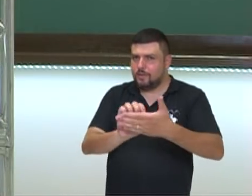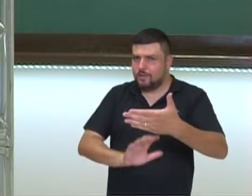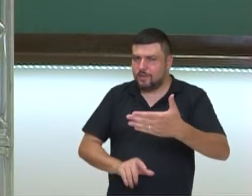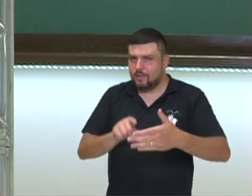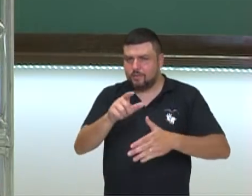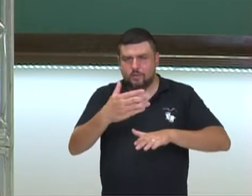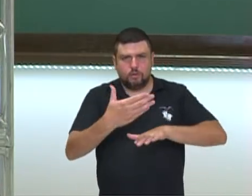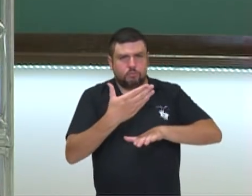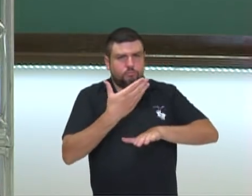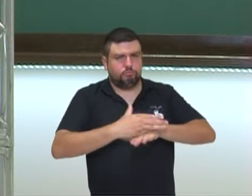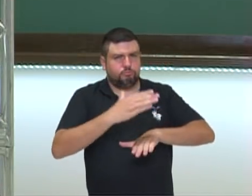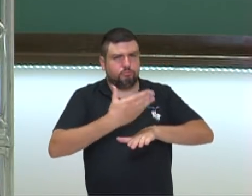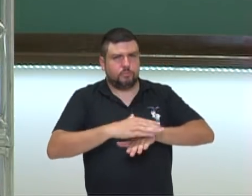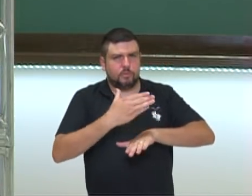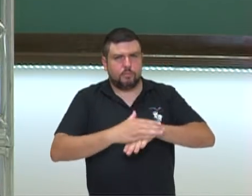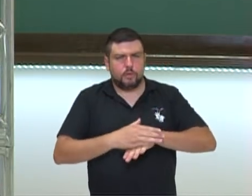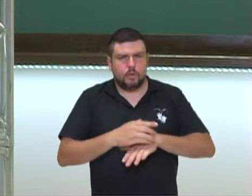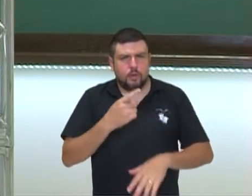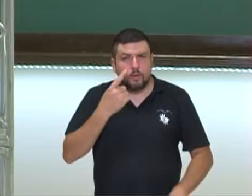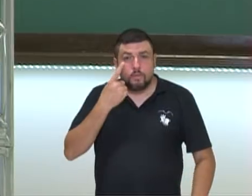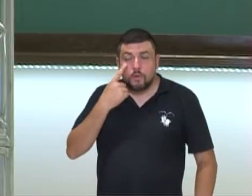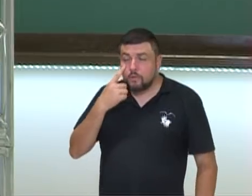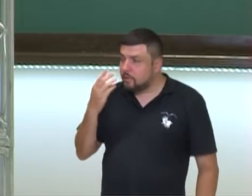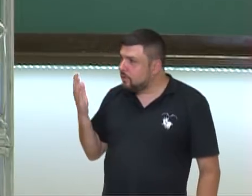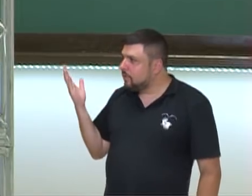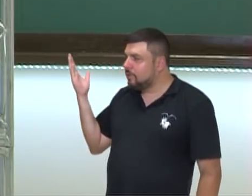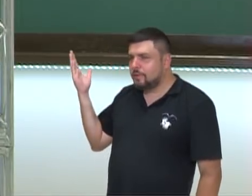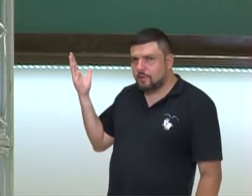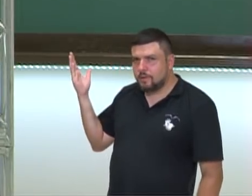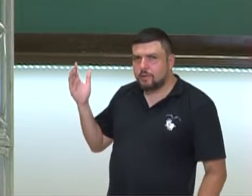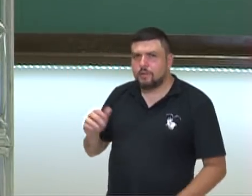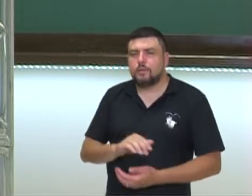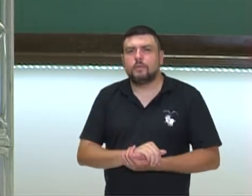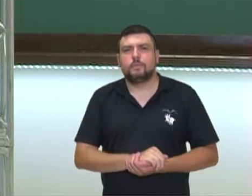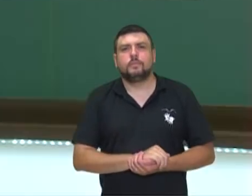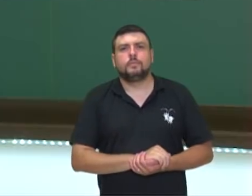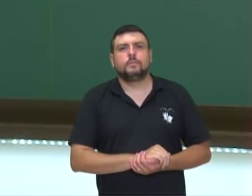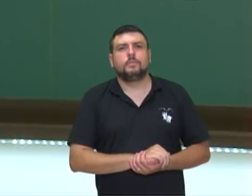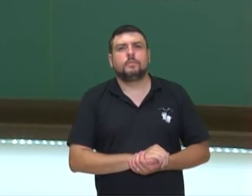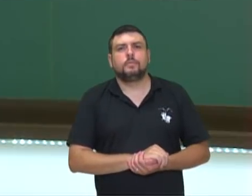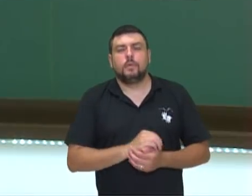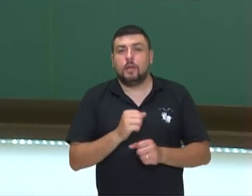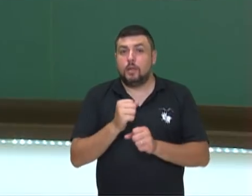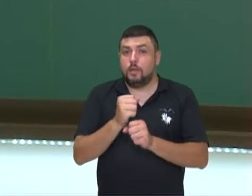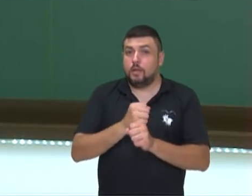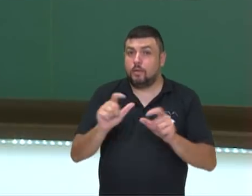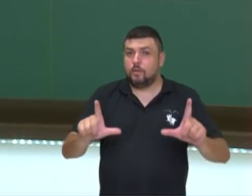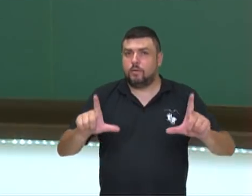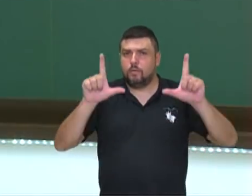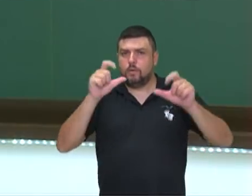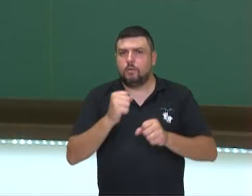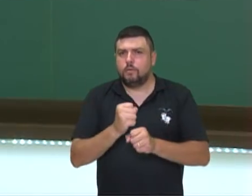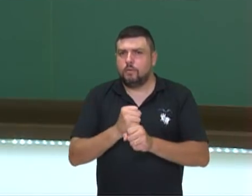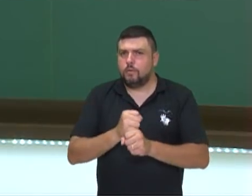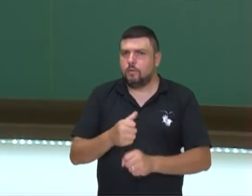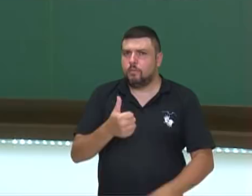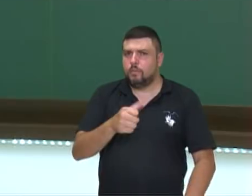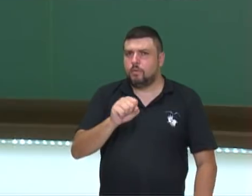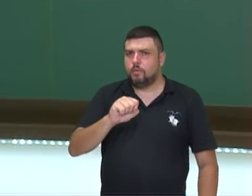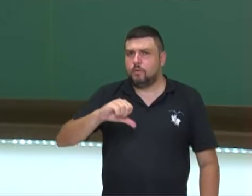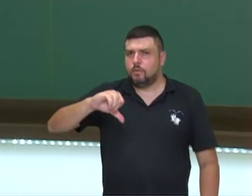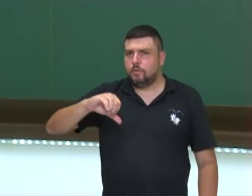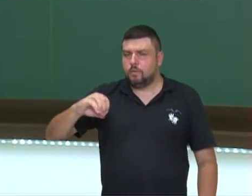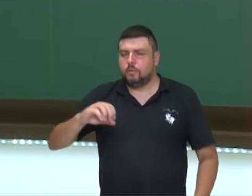aquecer tranquilamente, observe essa imagem. Uma pintura de Henrique Bernardelli de 1890 e responda essas duas questões